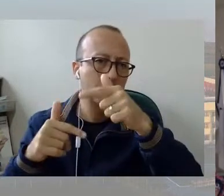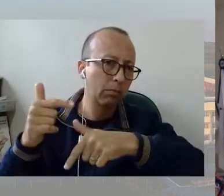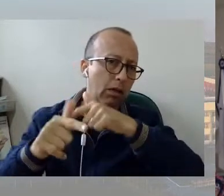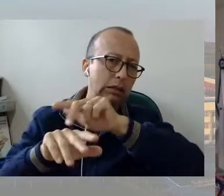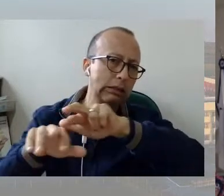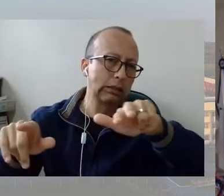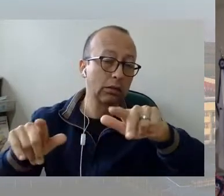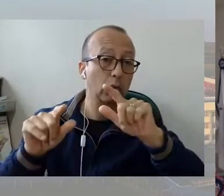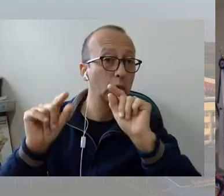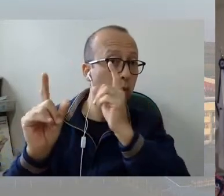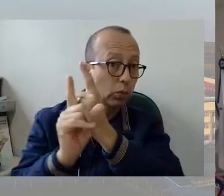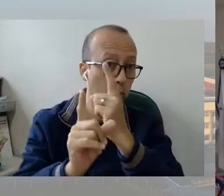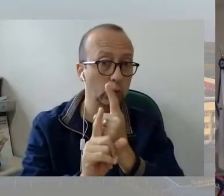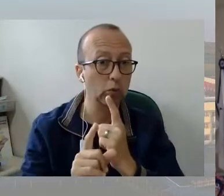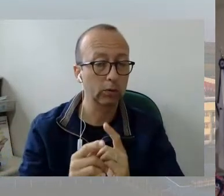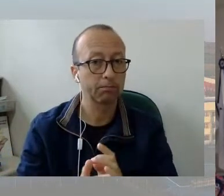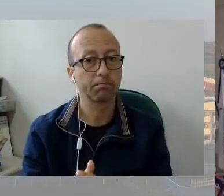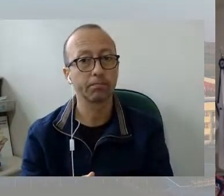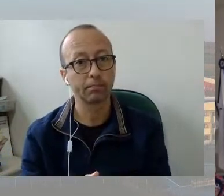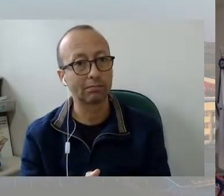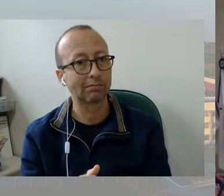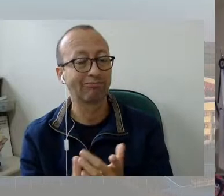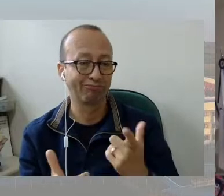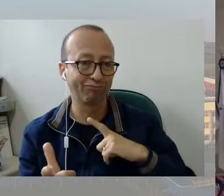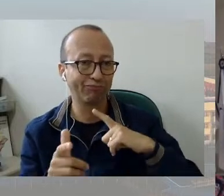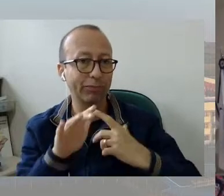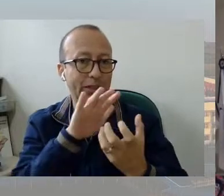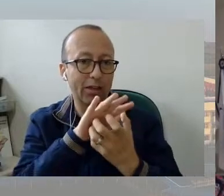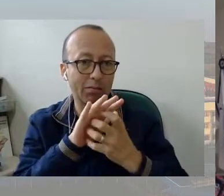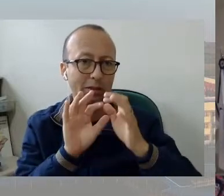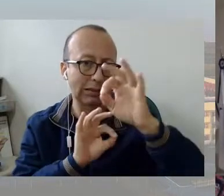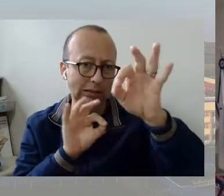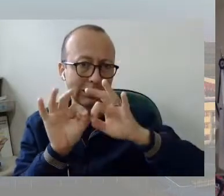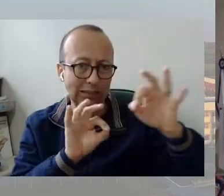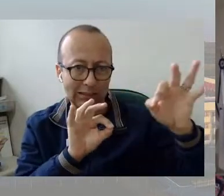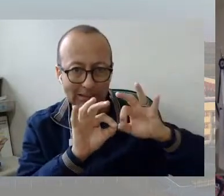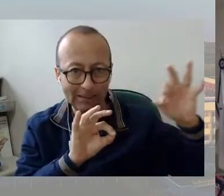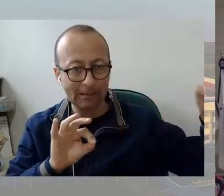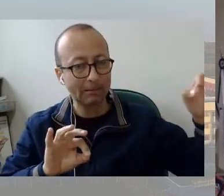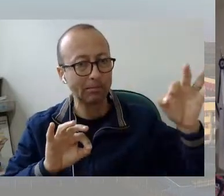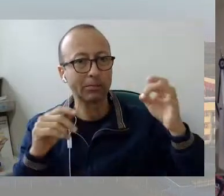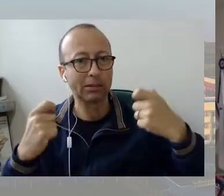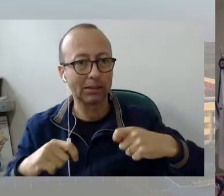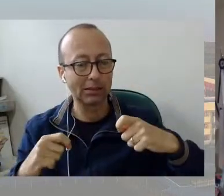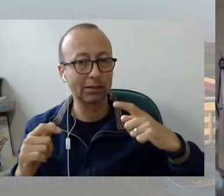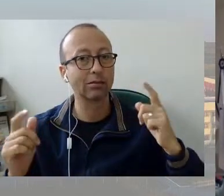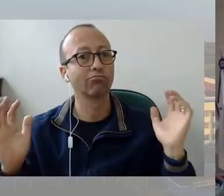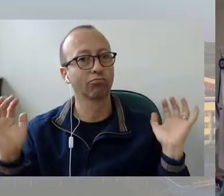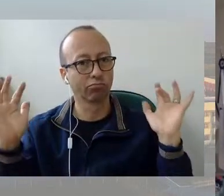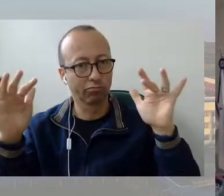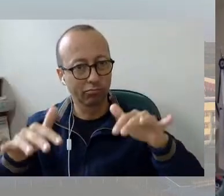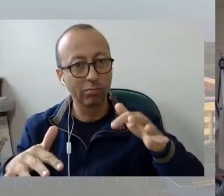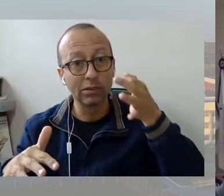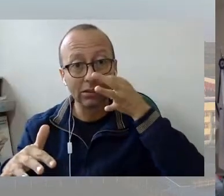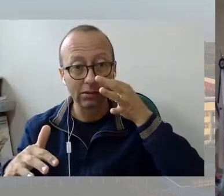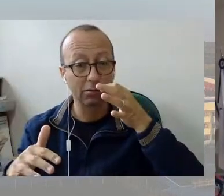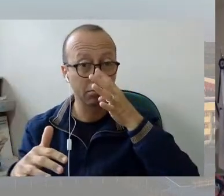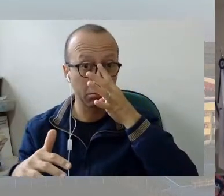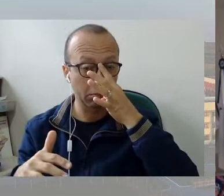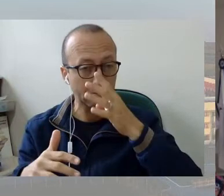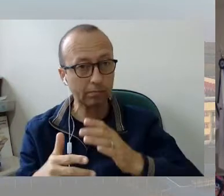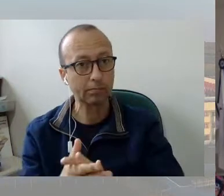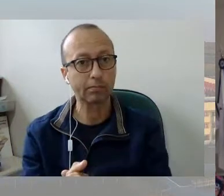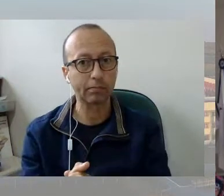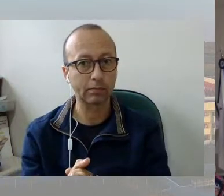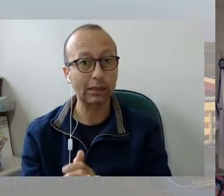pela distância entre as nossas unidades. Então, a ideia é essa, né, que ele seja presencial. Então, voltando à unidade, o